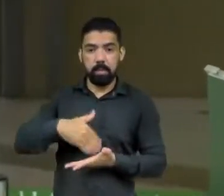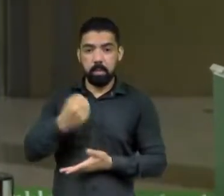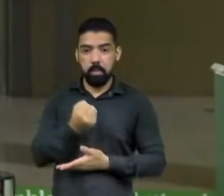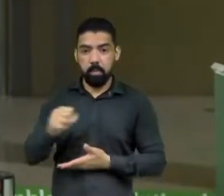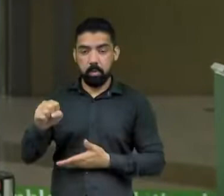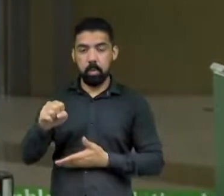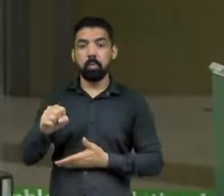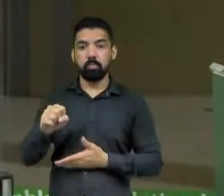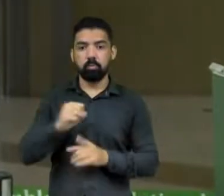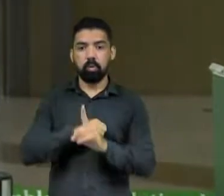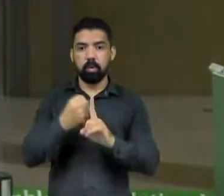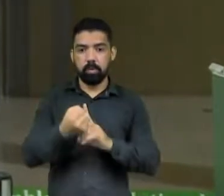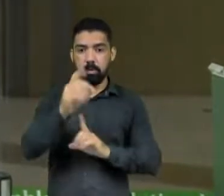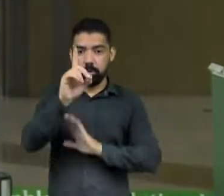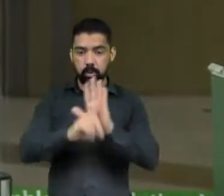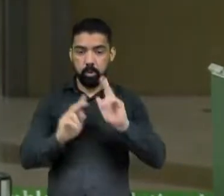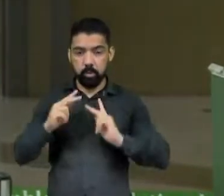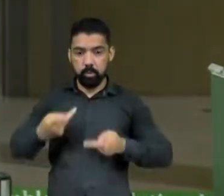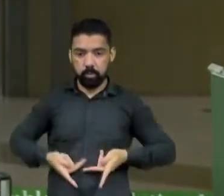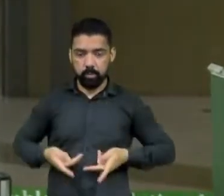que coordena esse programa.